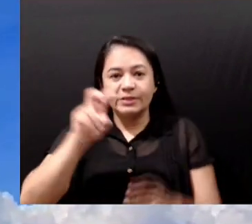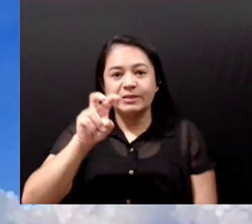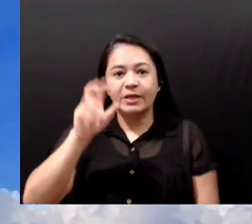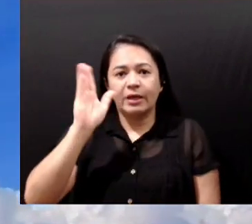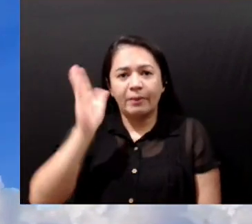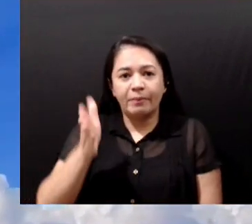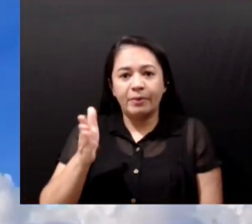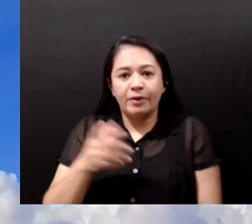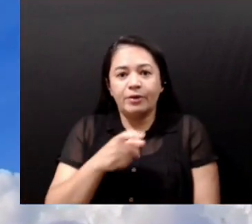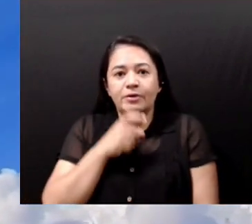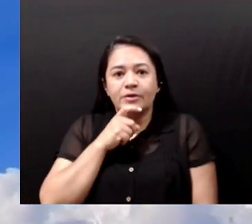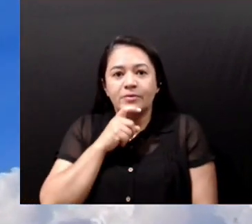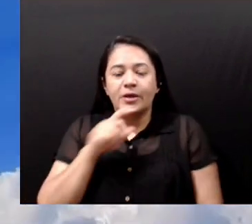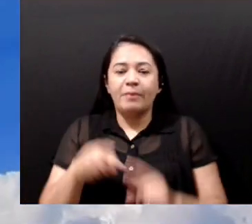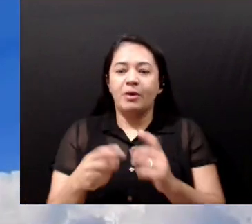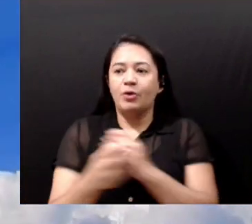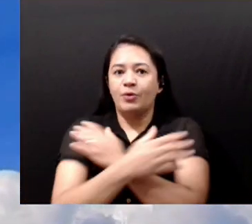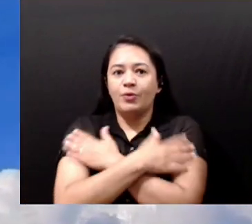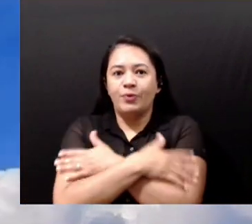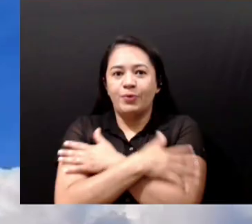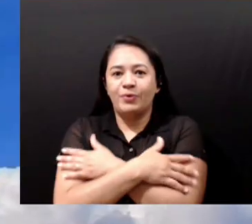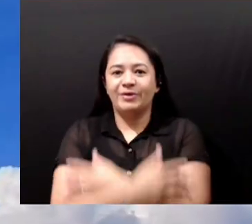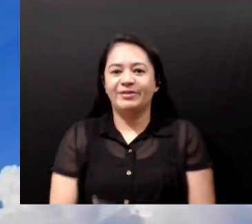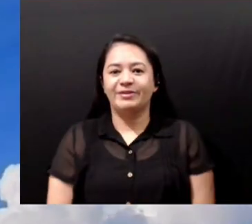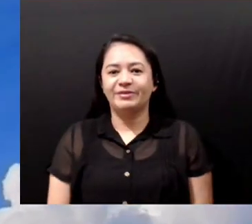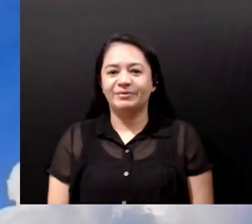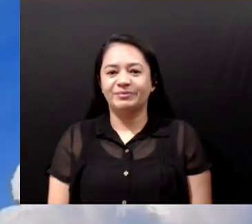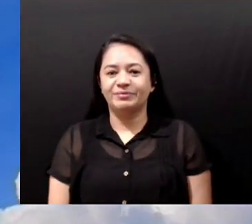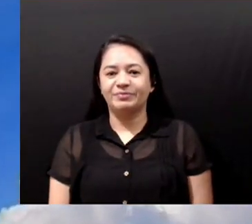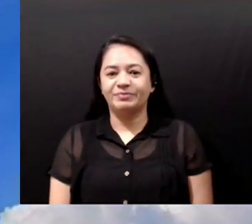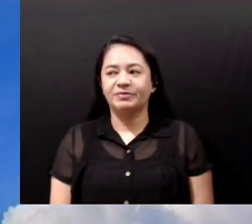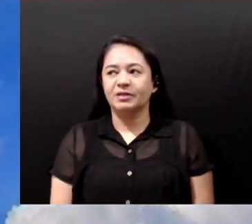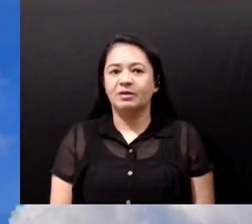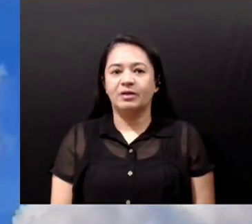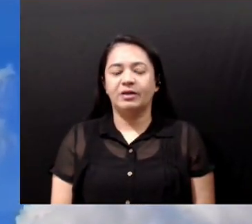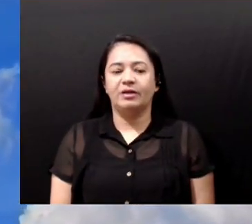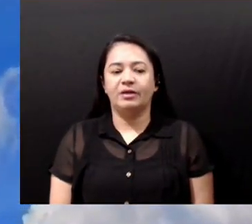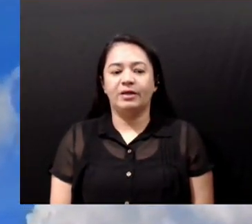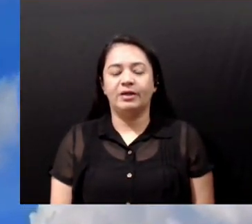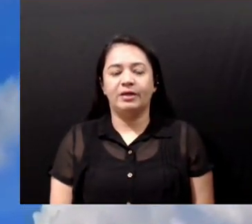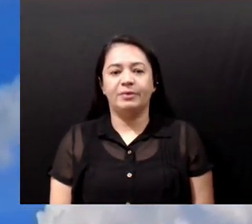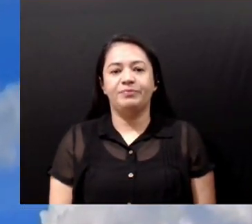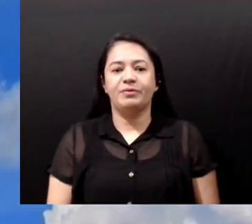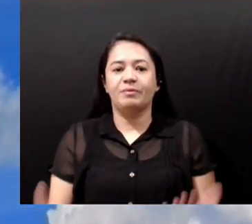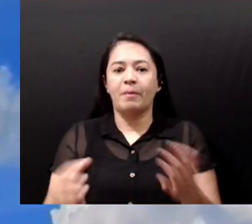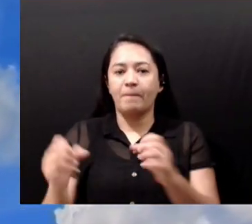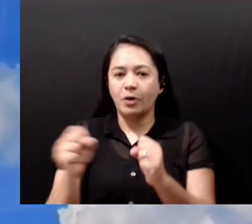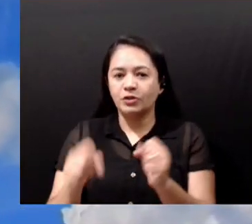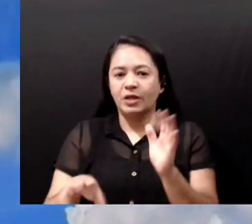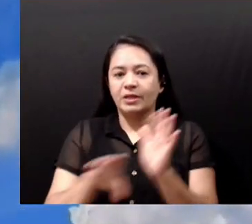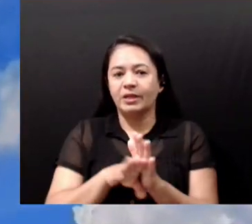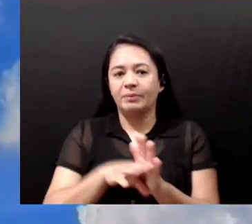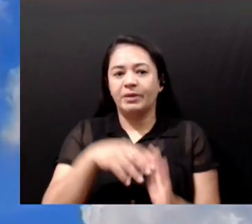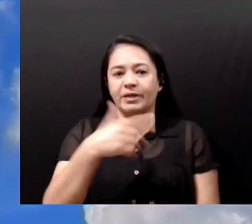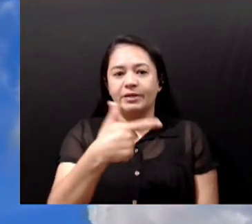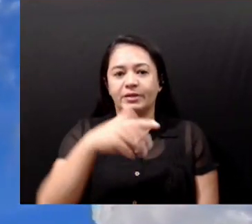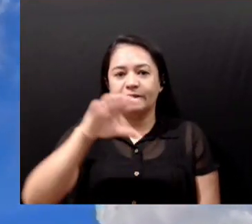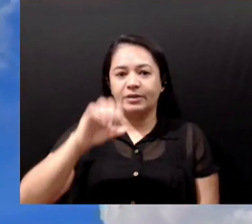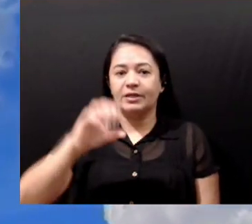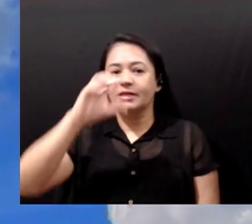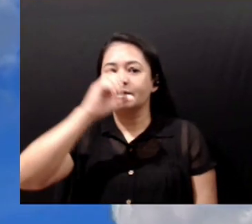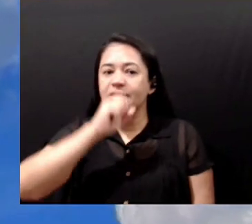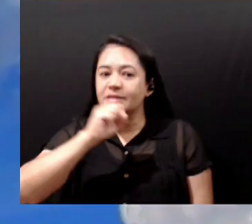Mas agora a temperatura já está ficando um pouquinho melhor e aí a máxima para hoje é 29. Sábado, dia de sol com névoa, fraca